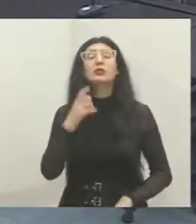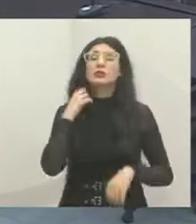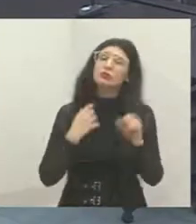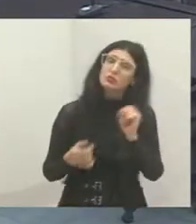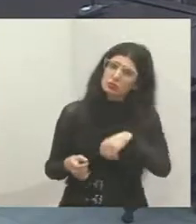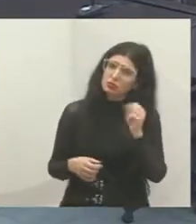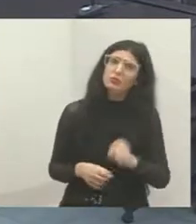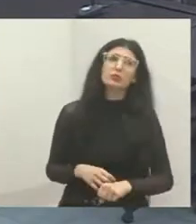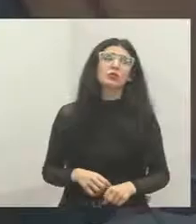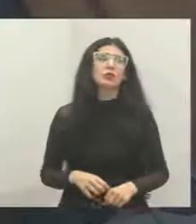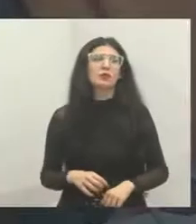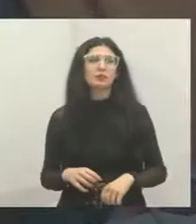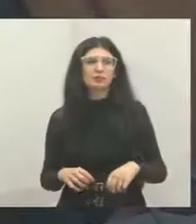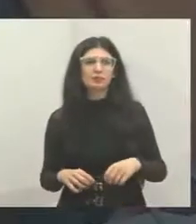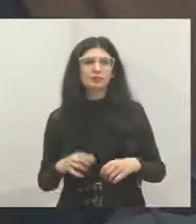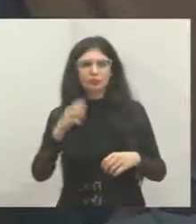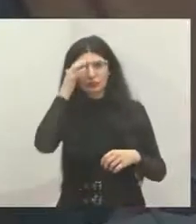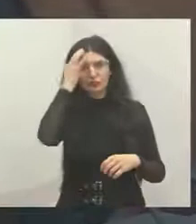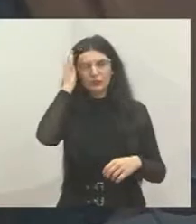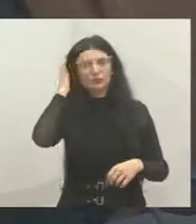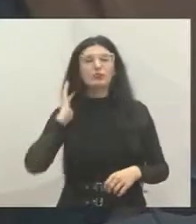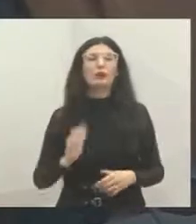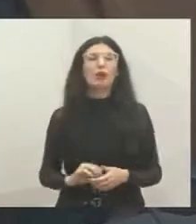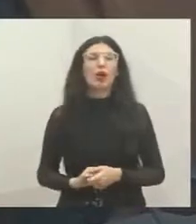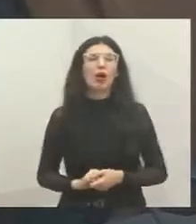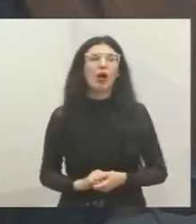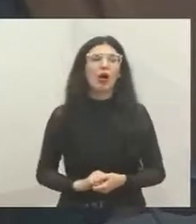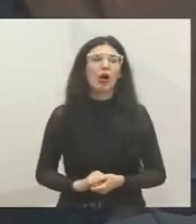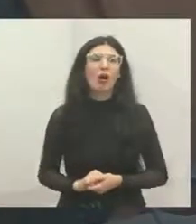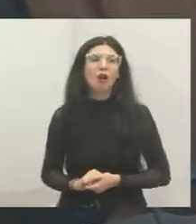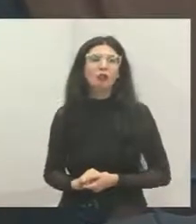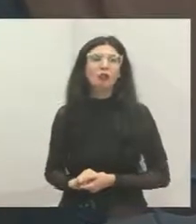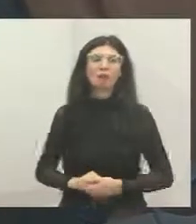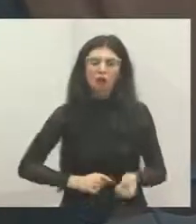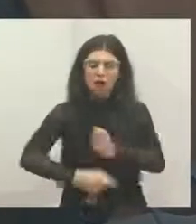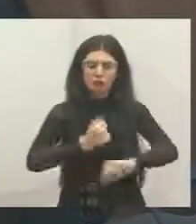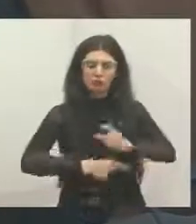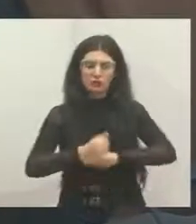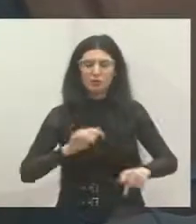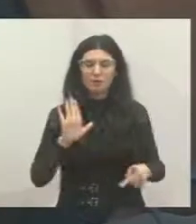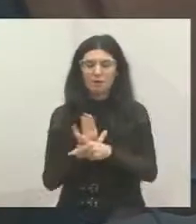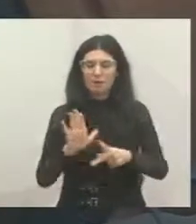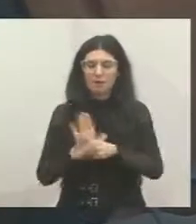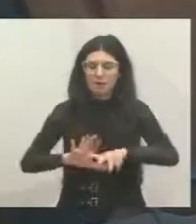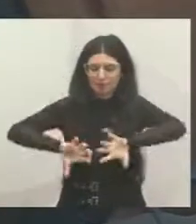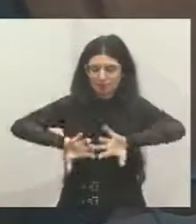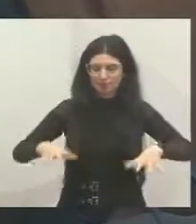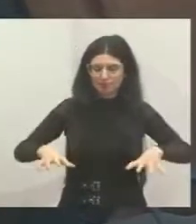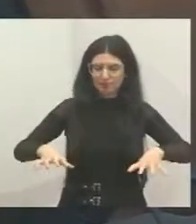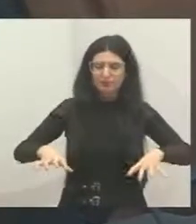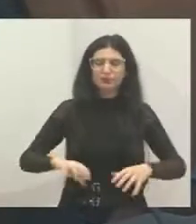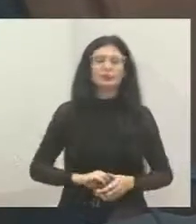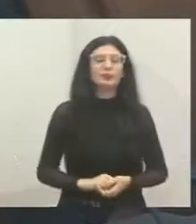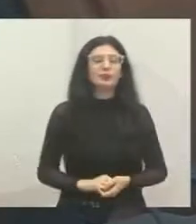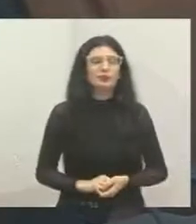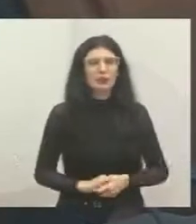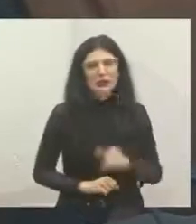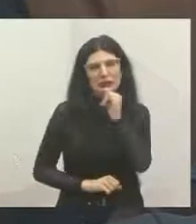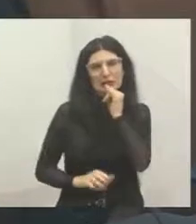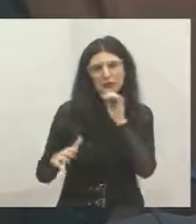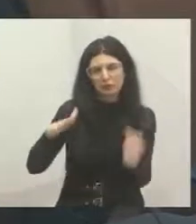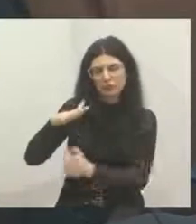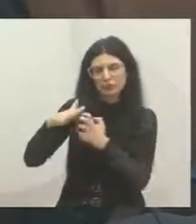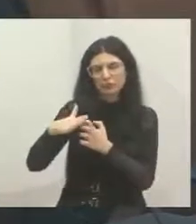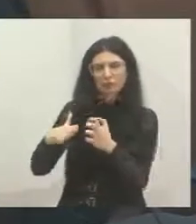tudo, autarquias e fundações. Tá, então, hoje a prefeitura, eu posso falar que ela tem, o orçamento público,